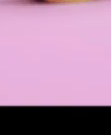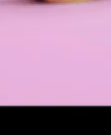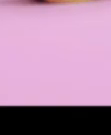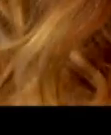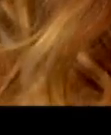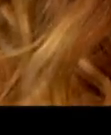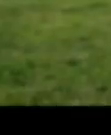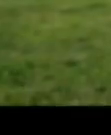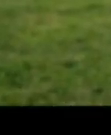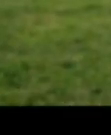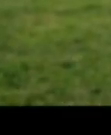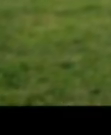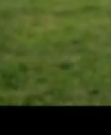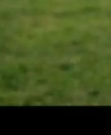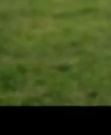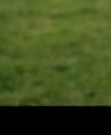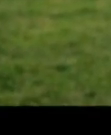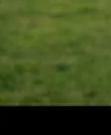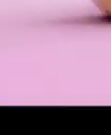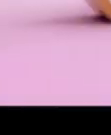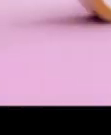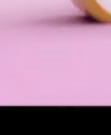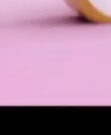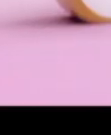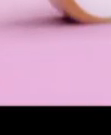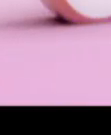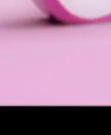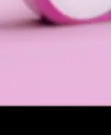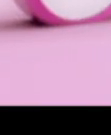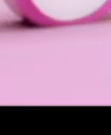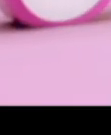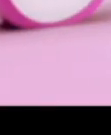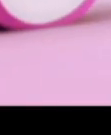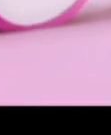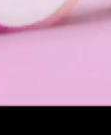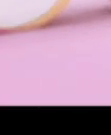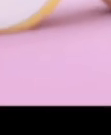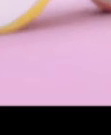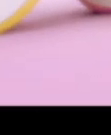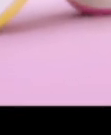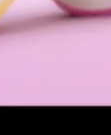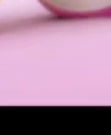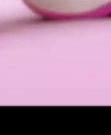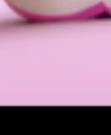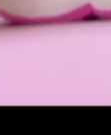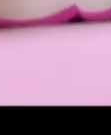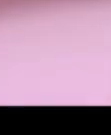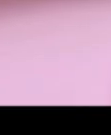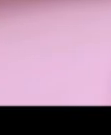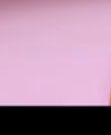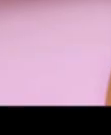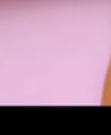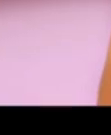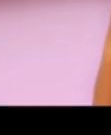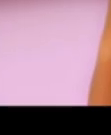o que é na floresta. A voz deseja-lhe boa sorte e alerta. Nesta floresta dos segredos, pode encontrar